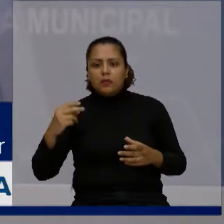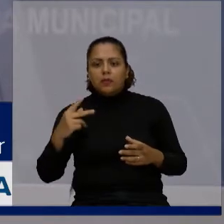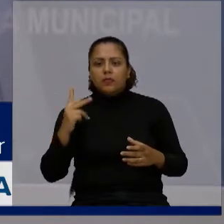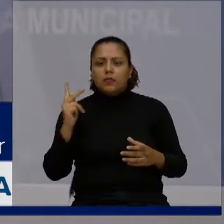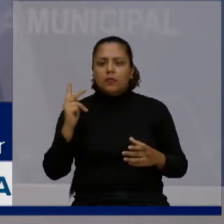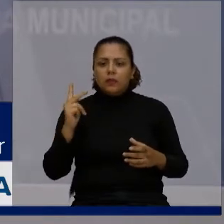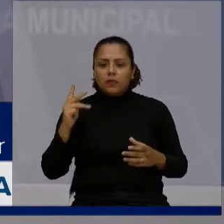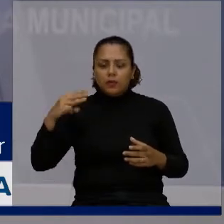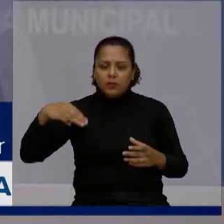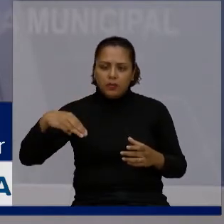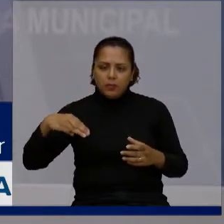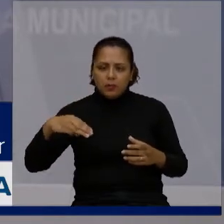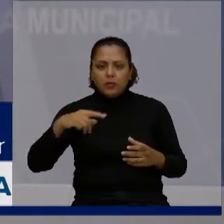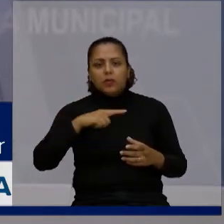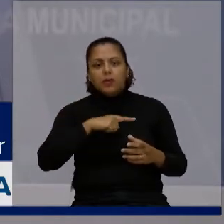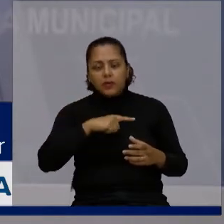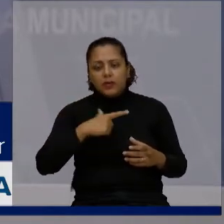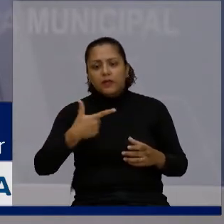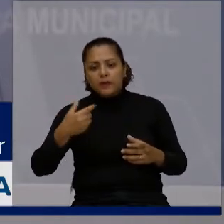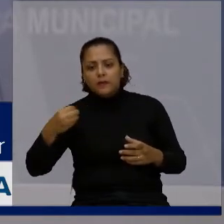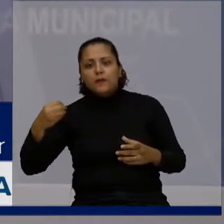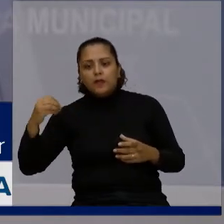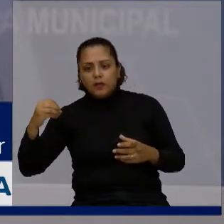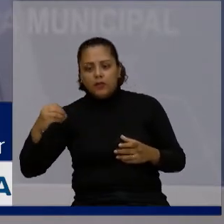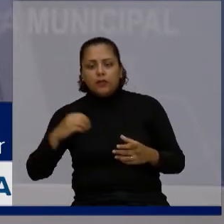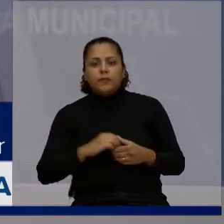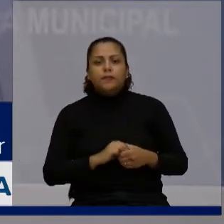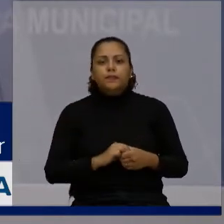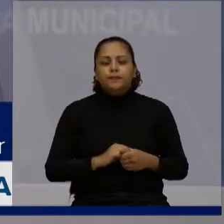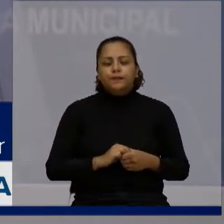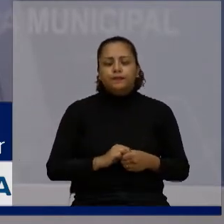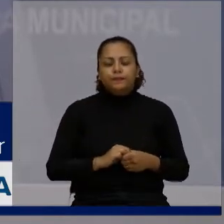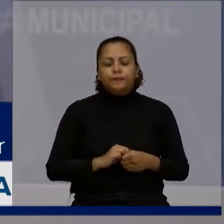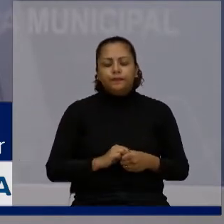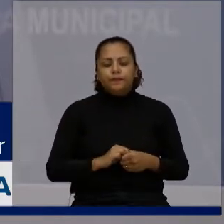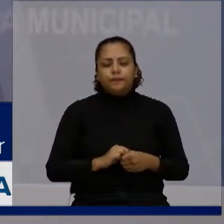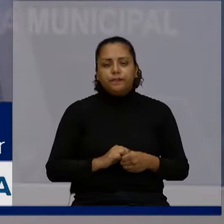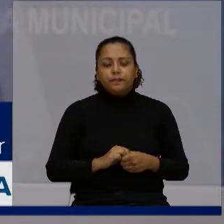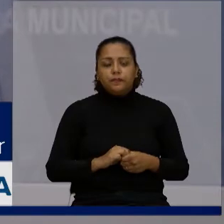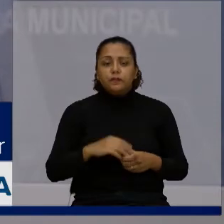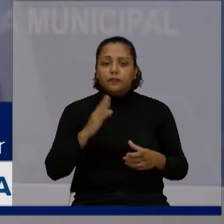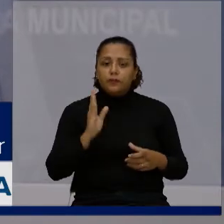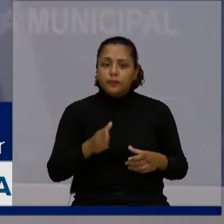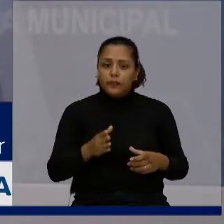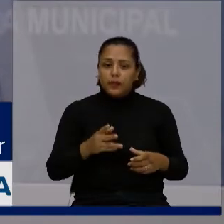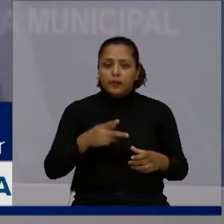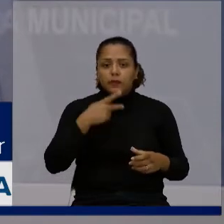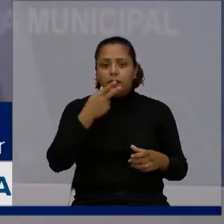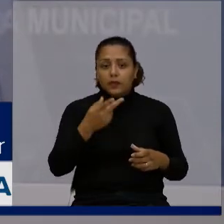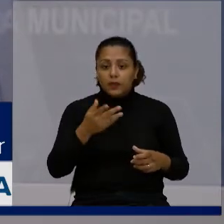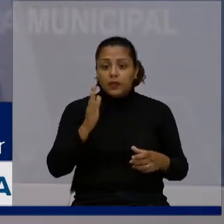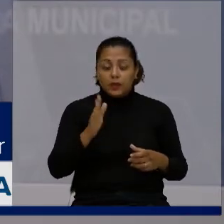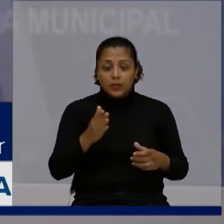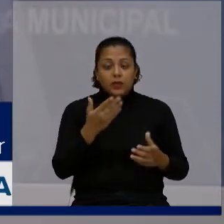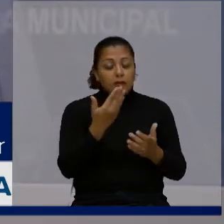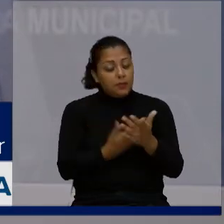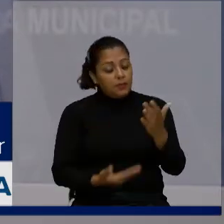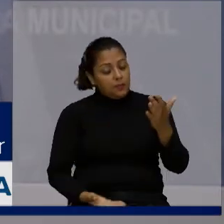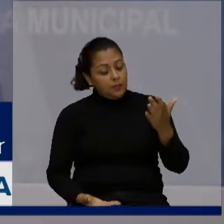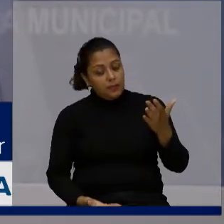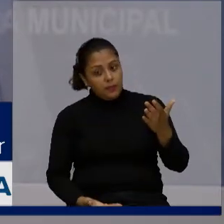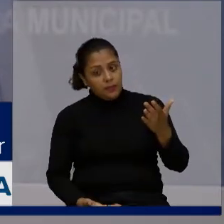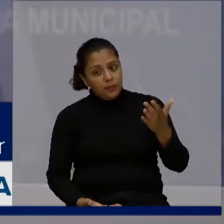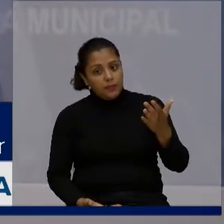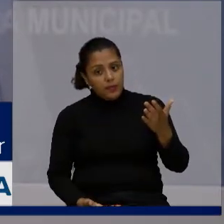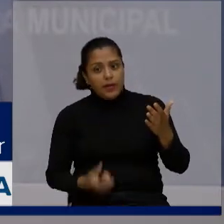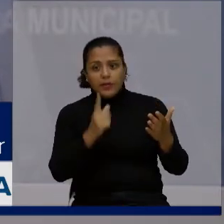cada 1.000 quilômetros tem 20 ramais. Eu disse aqui também já que nós temos uma perda, enviada pelo relatório da Sabesp a